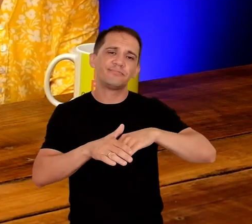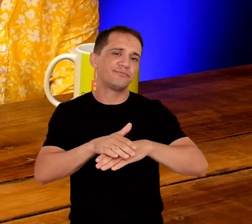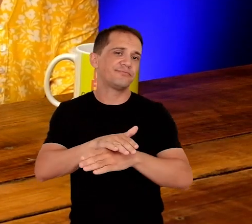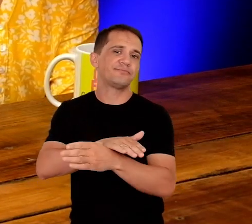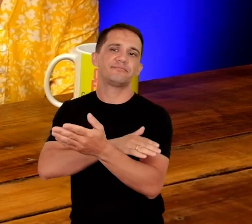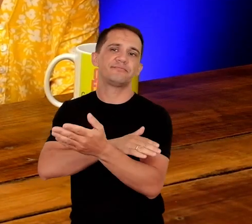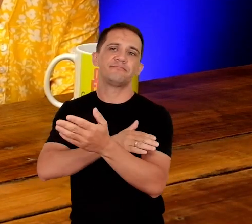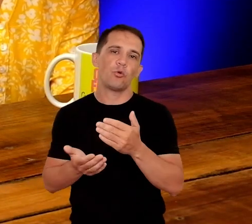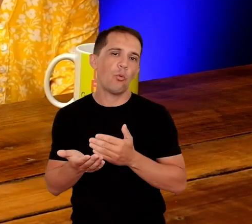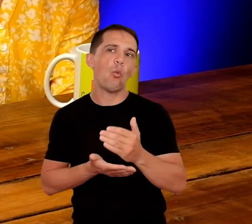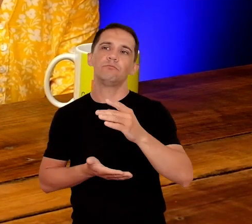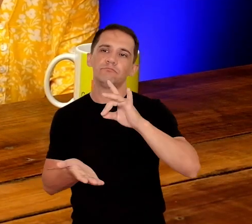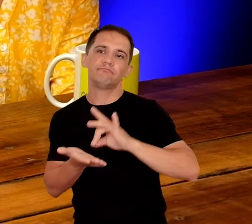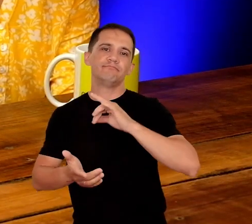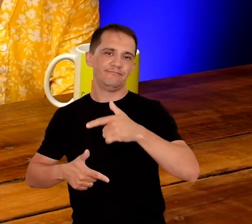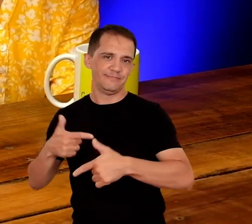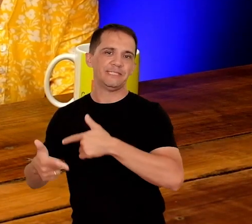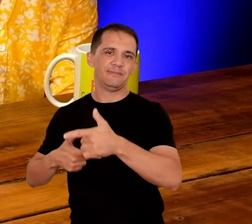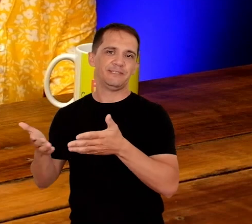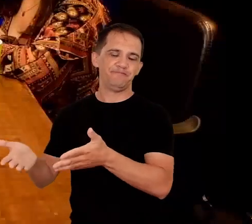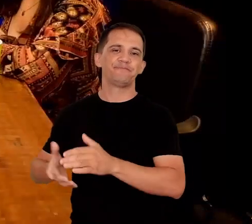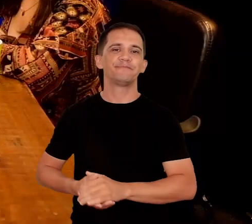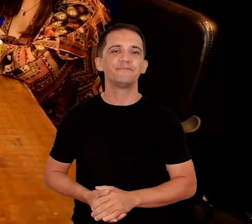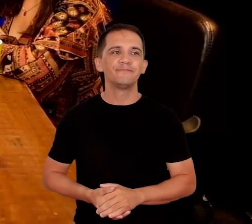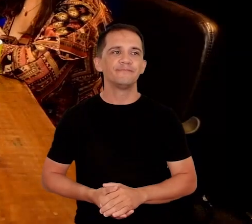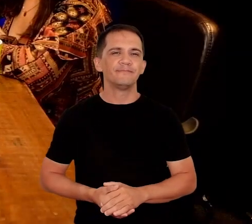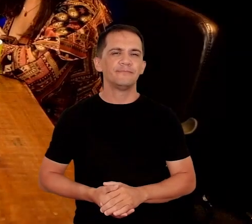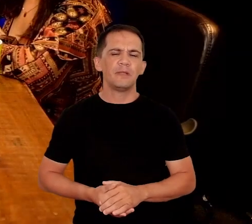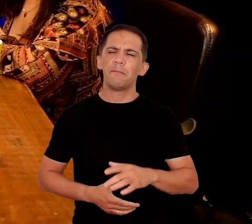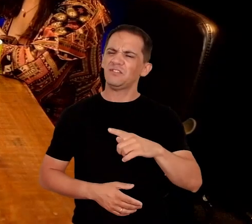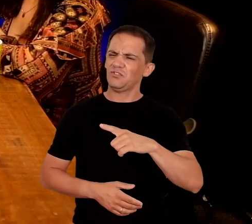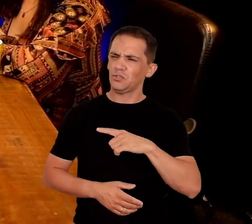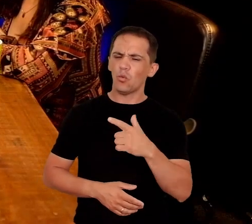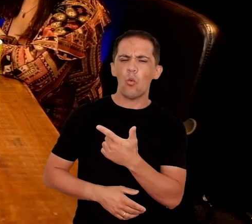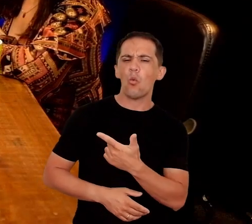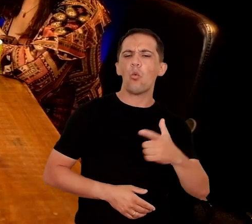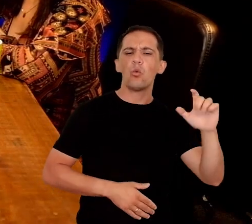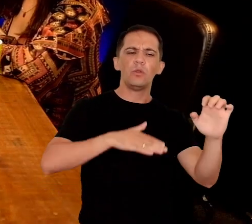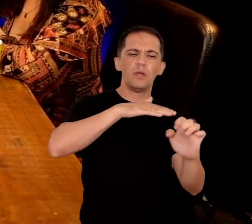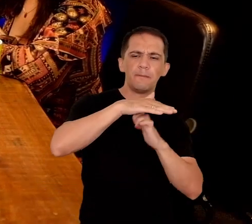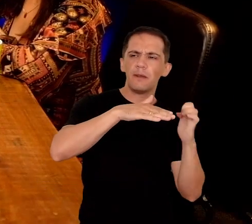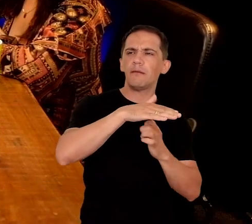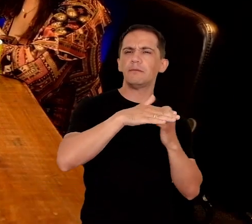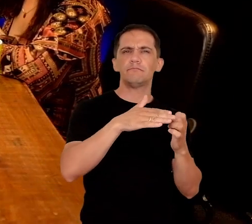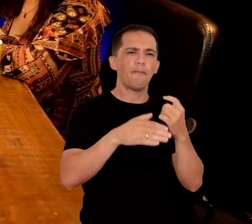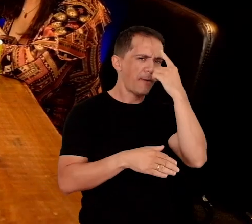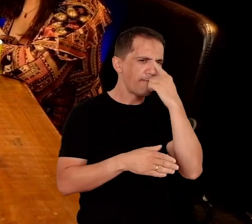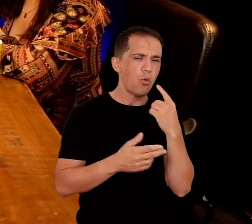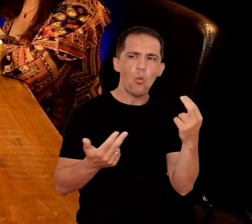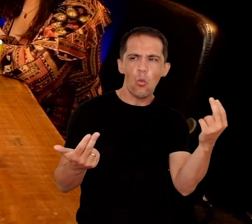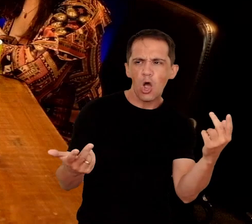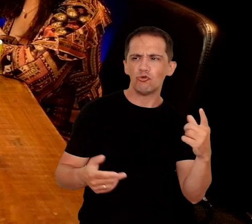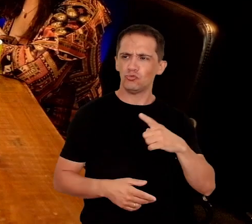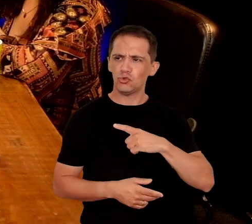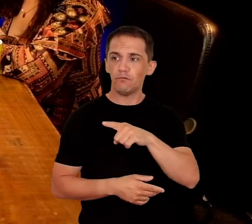esse foi o nosso início, assim, como trabalho de tradutor intérprete. E vocês conheciam outra empresa que fazia isso? Se inspiraram em alguém ou foi uma ideia